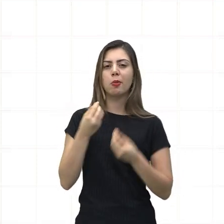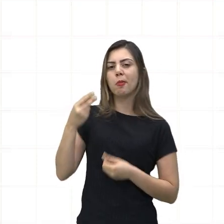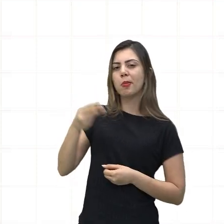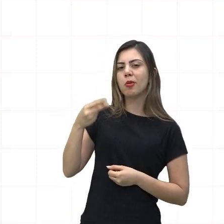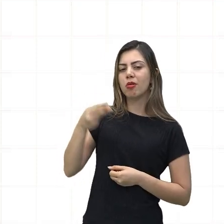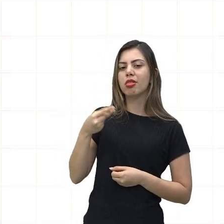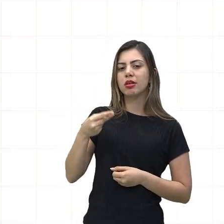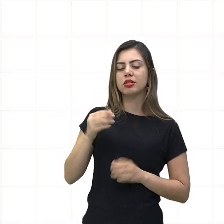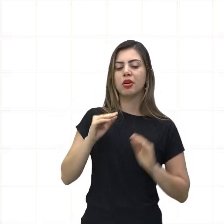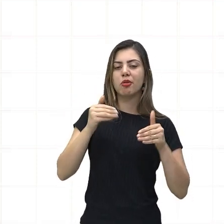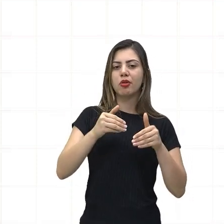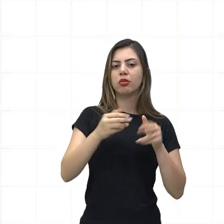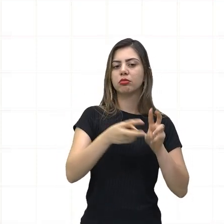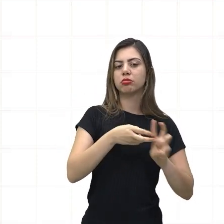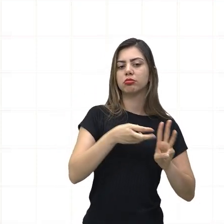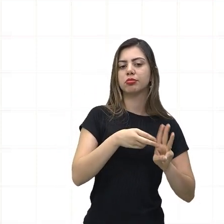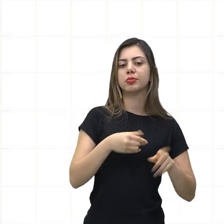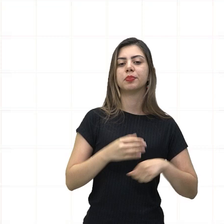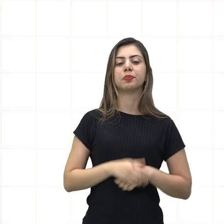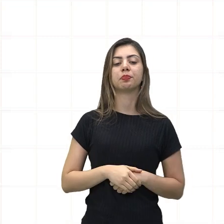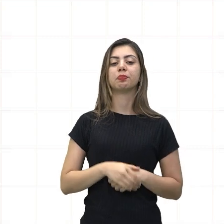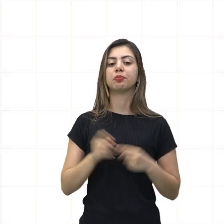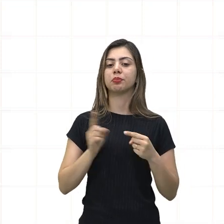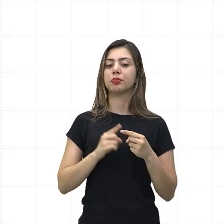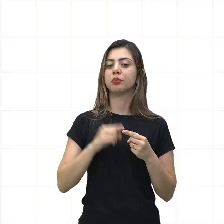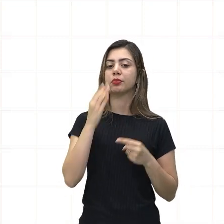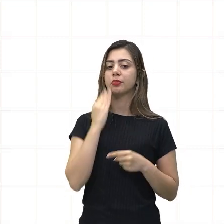indígena. Primeiro, a gente tem a defesa da